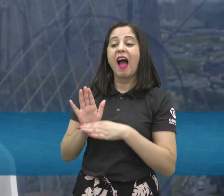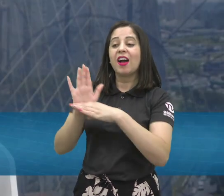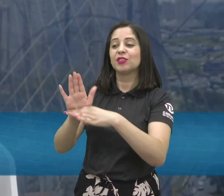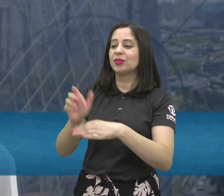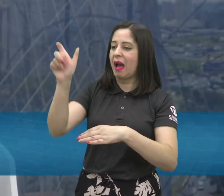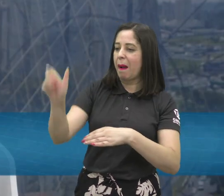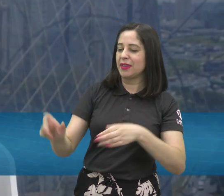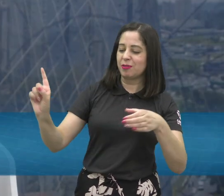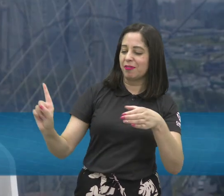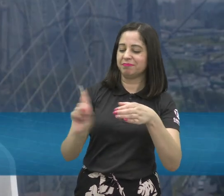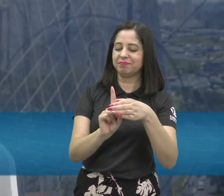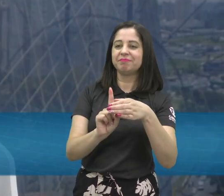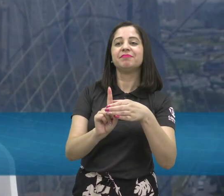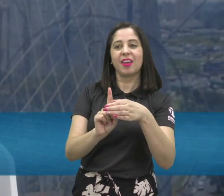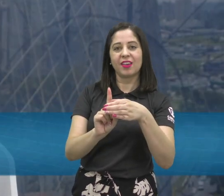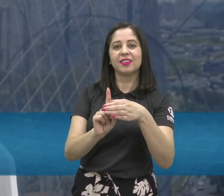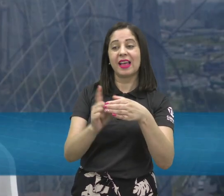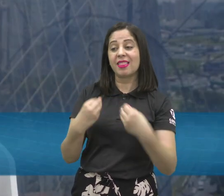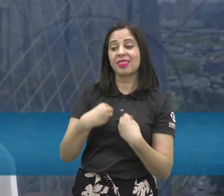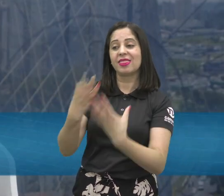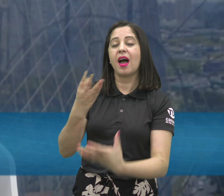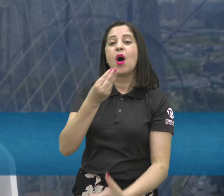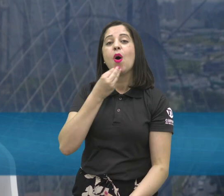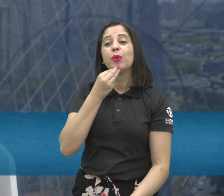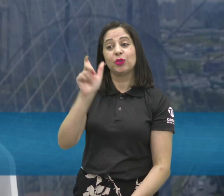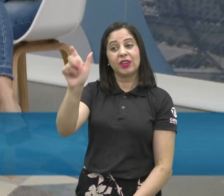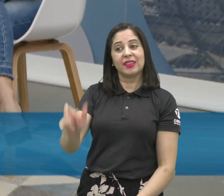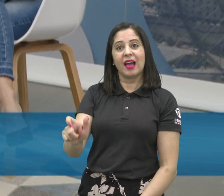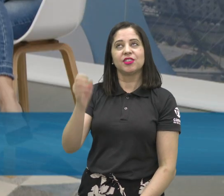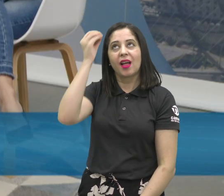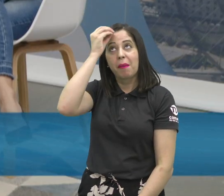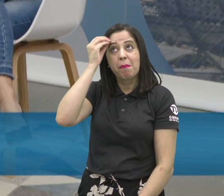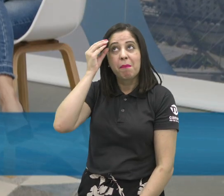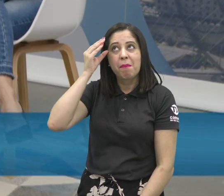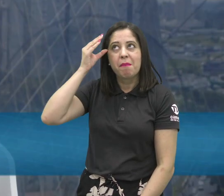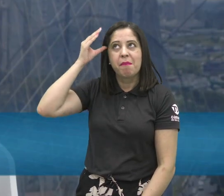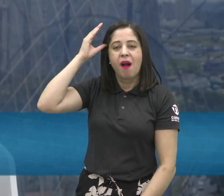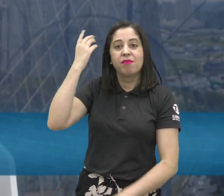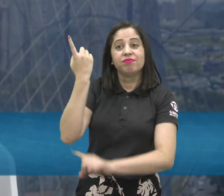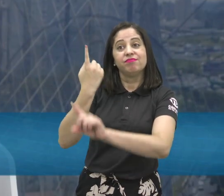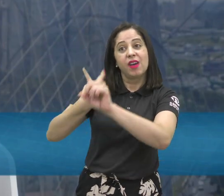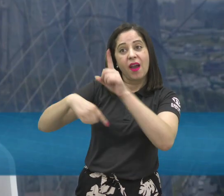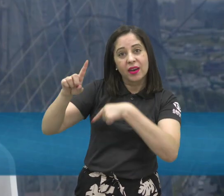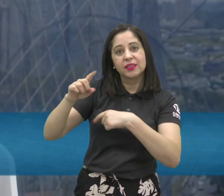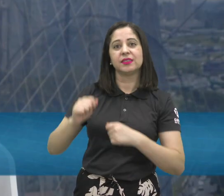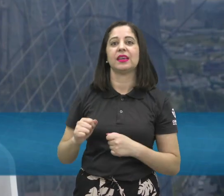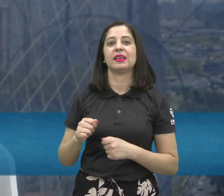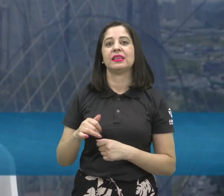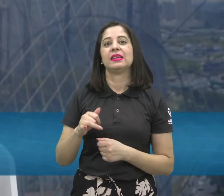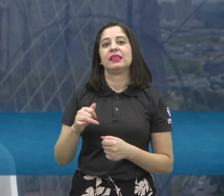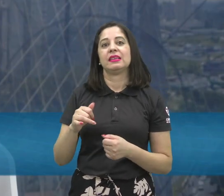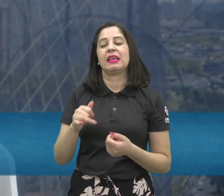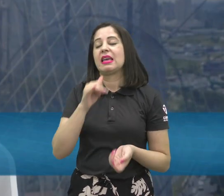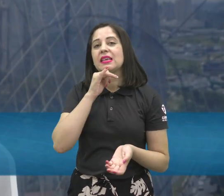né? Que eu estou dando oportunidade para que ela tenha um primeiro acesso ao trabalho, por exemplo. Hoje